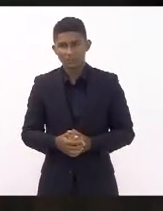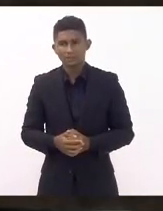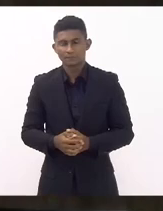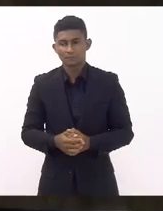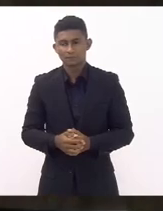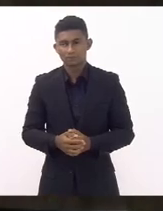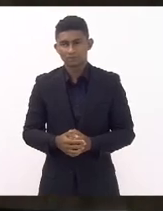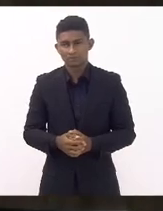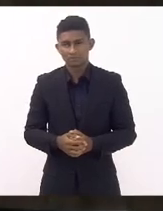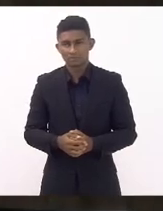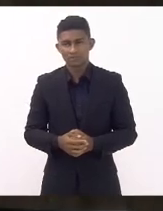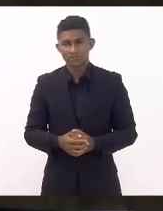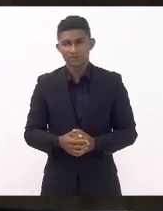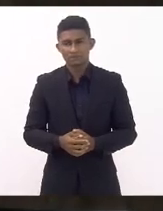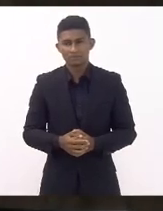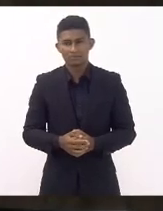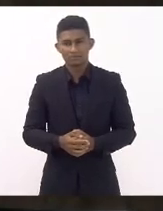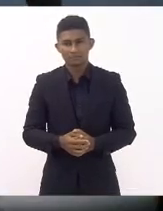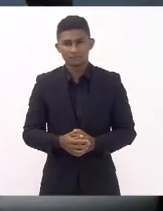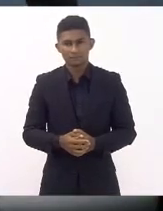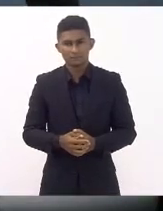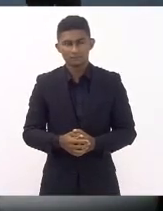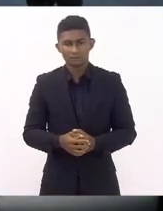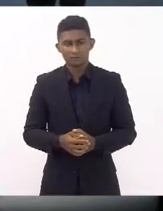Eu sou disciplinado, presidente.